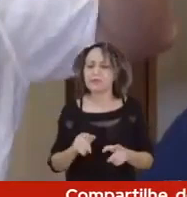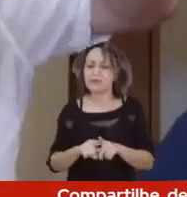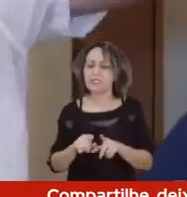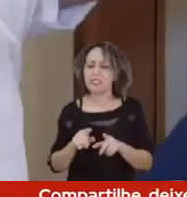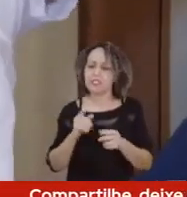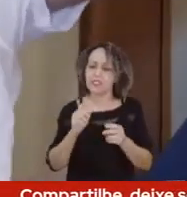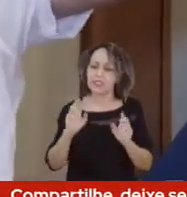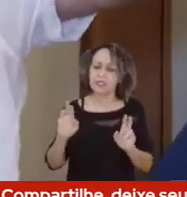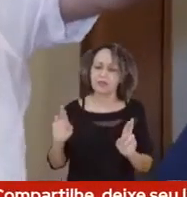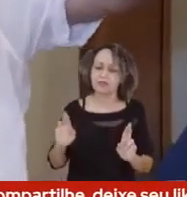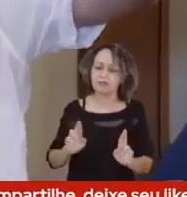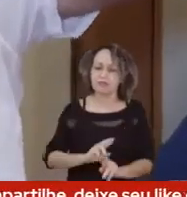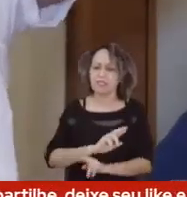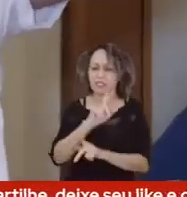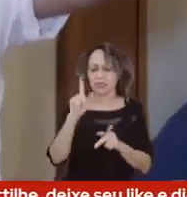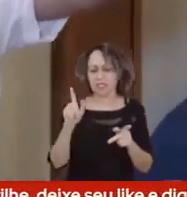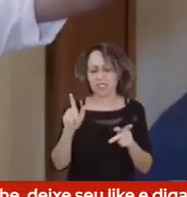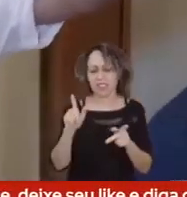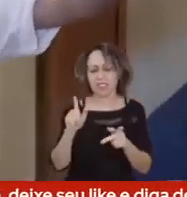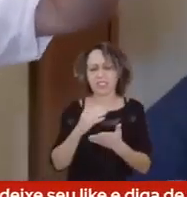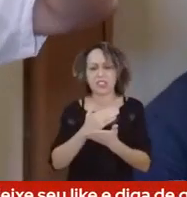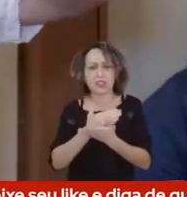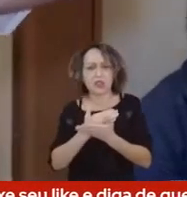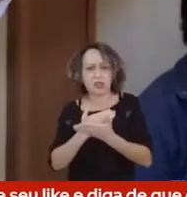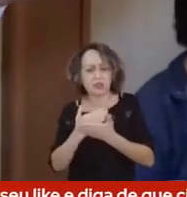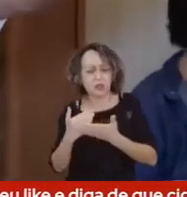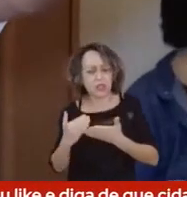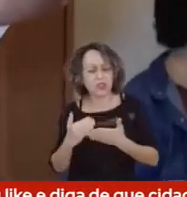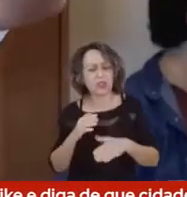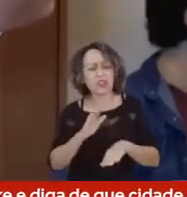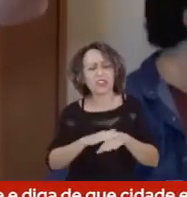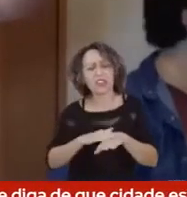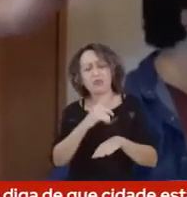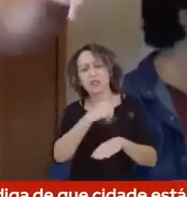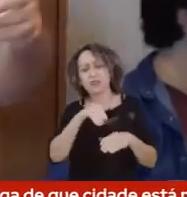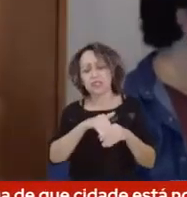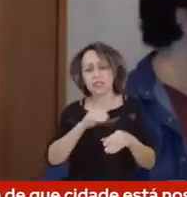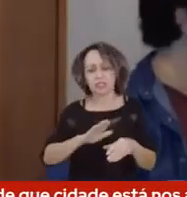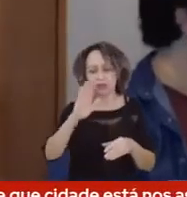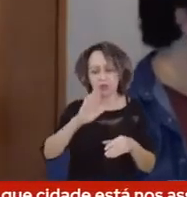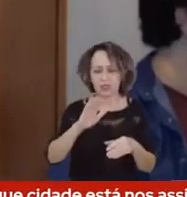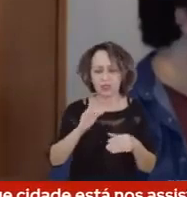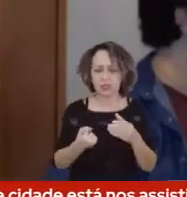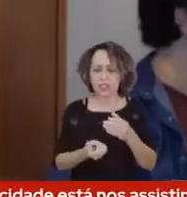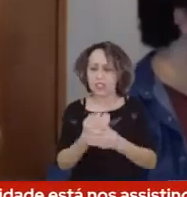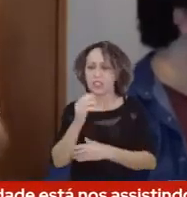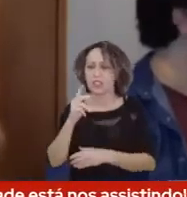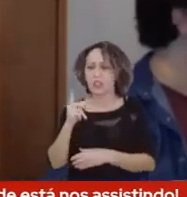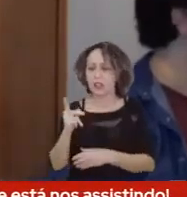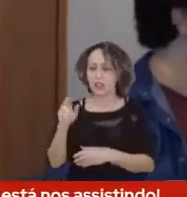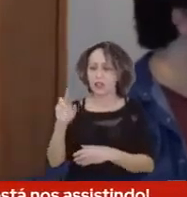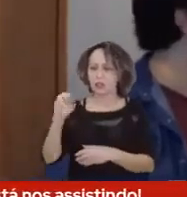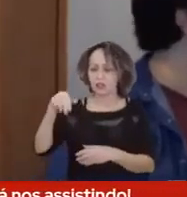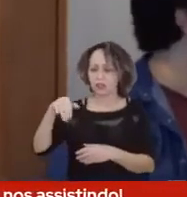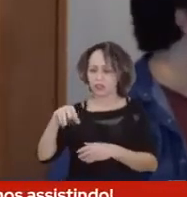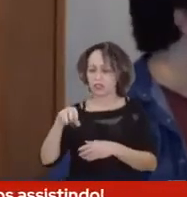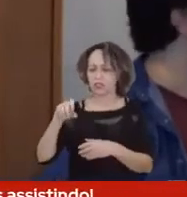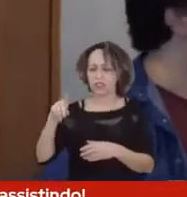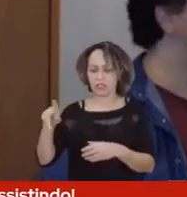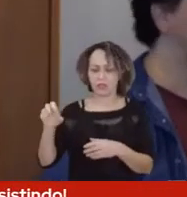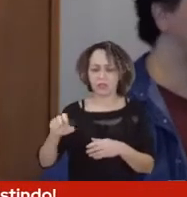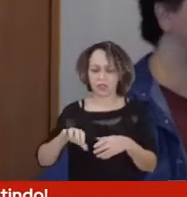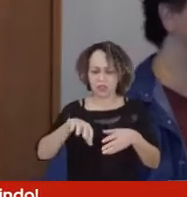do senhor e da decisão de construir a P51, a P52 aqui e criar o PROMIMP, qualificando os trabalhadores para mais empregos e melhores